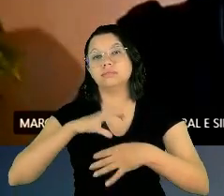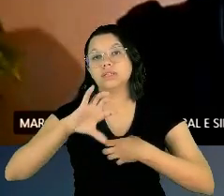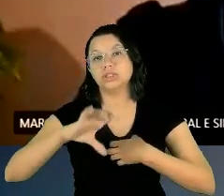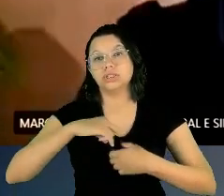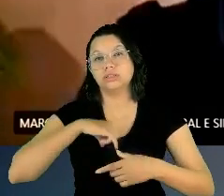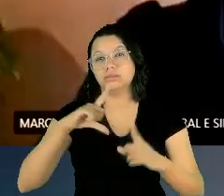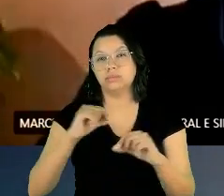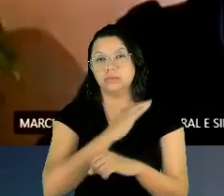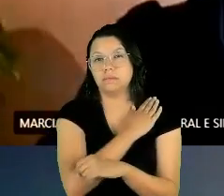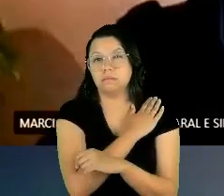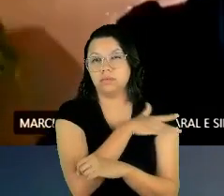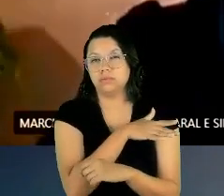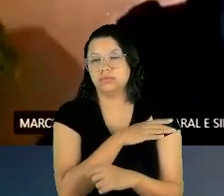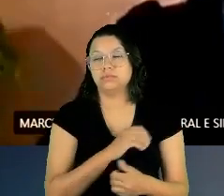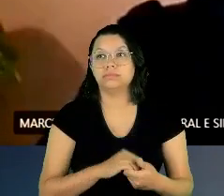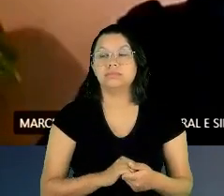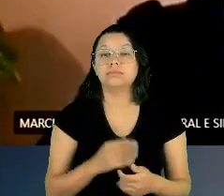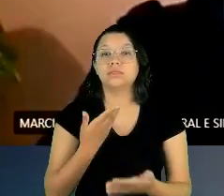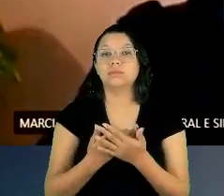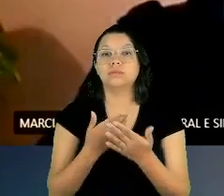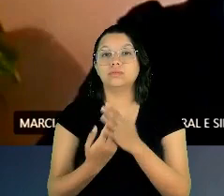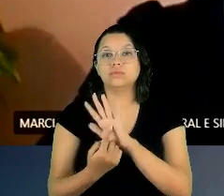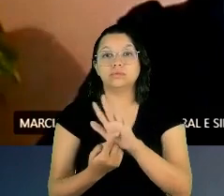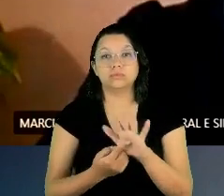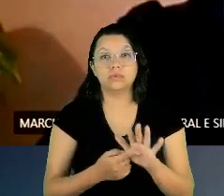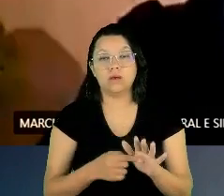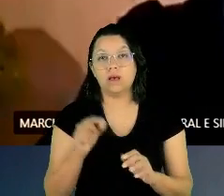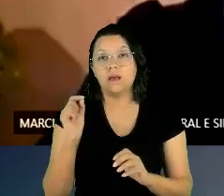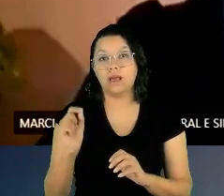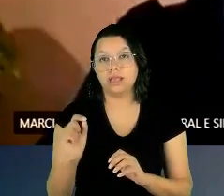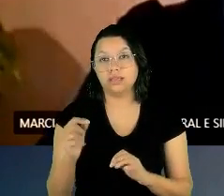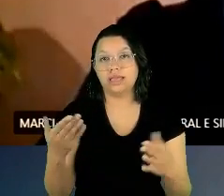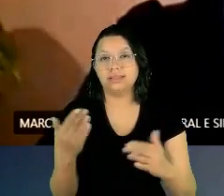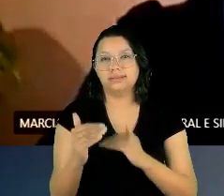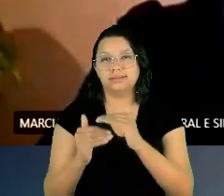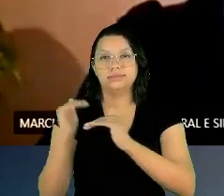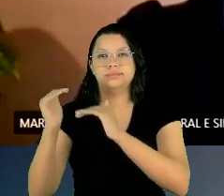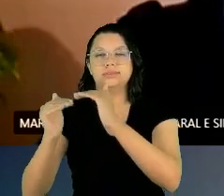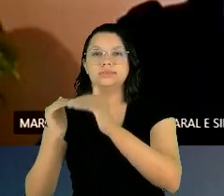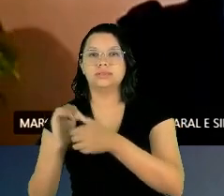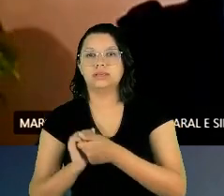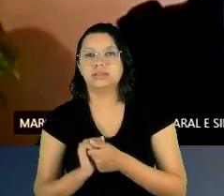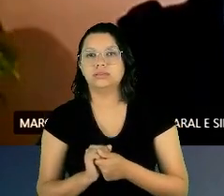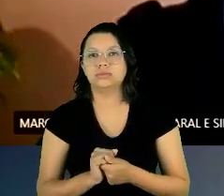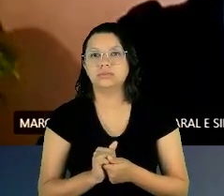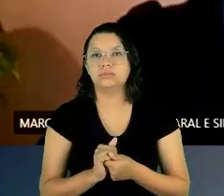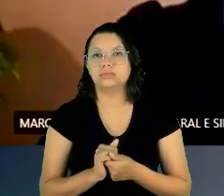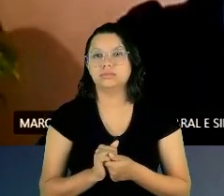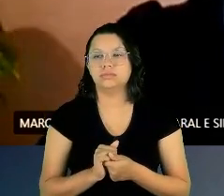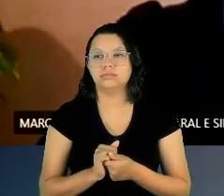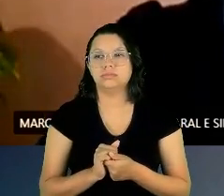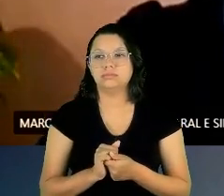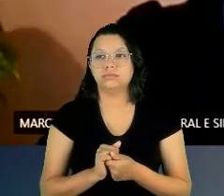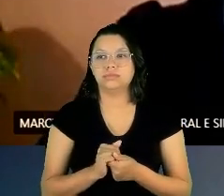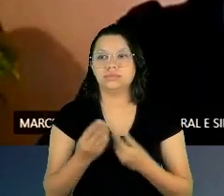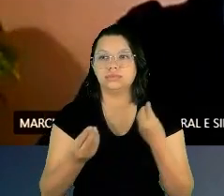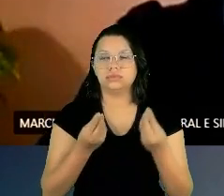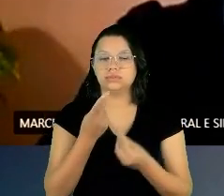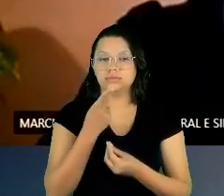mais empatia, tenho menos preconceito. O que os estudos mostram é que esse processo